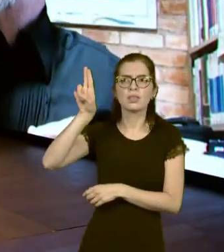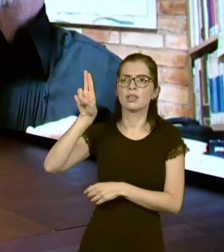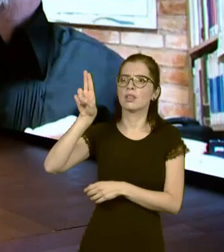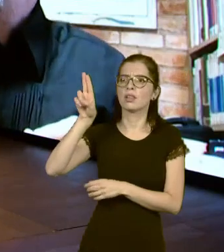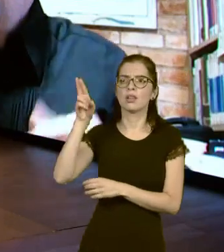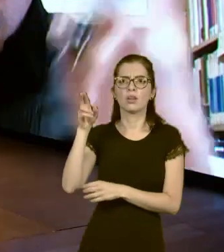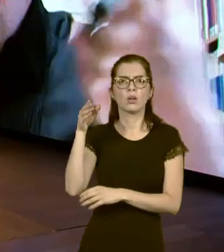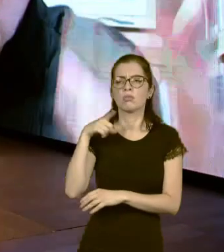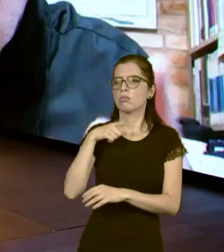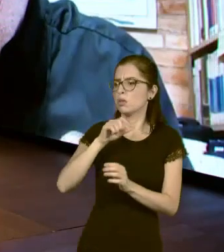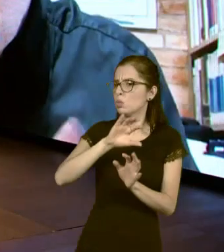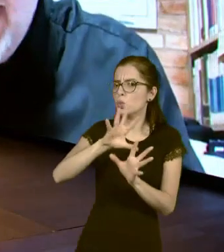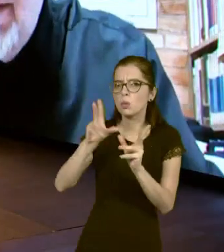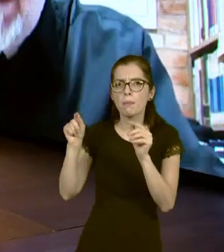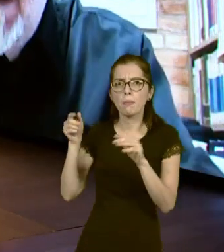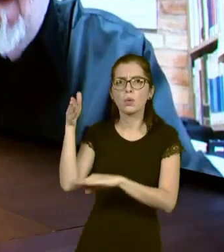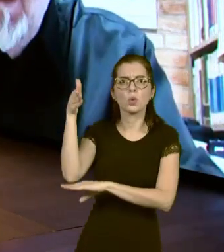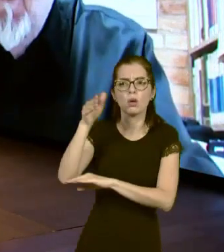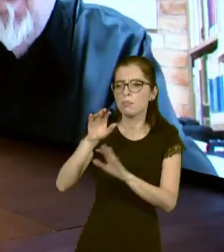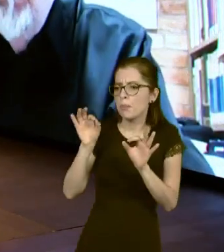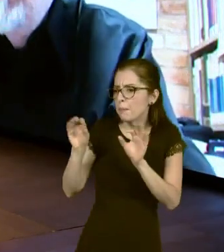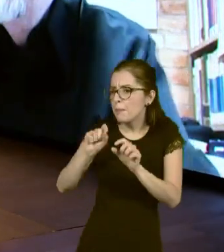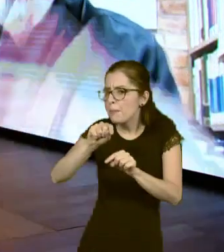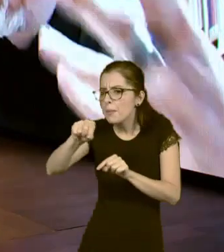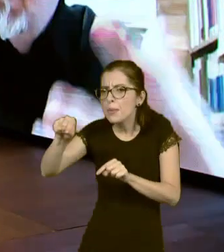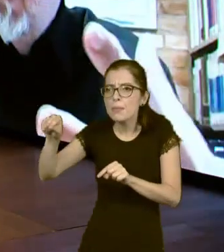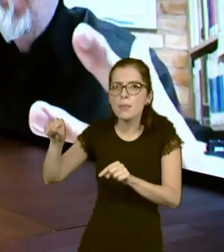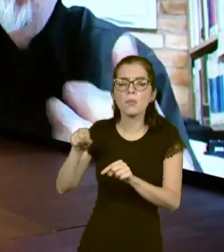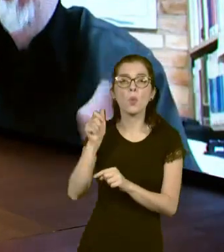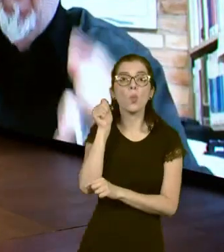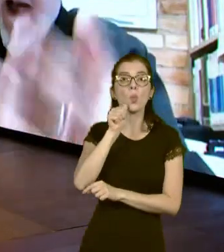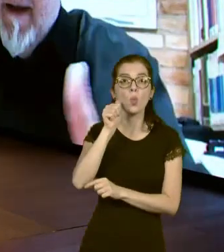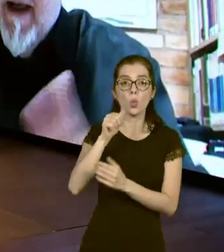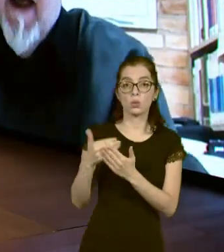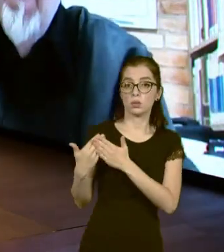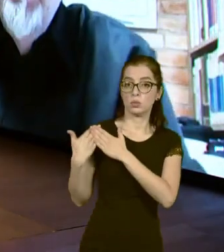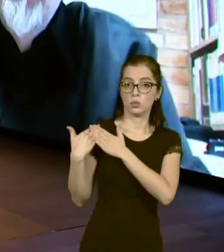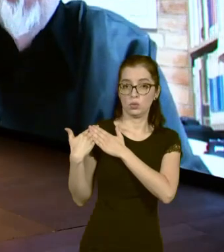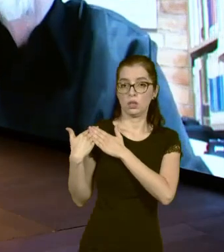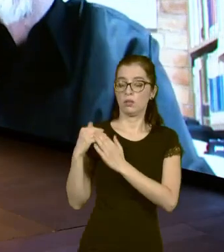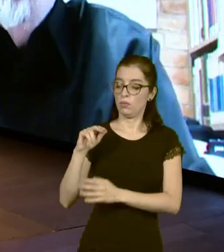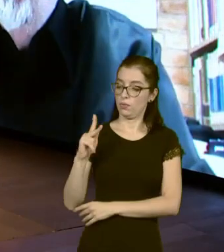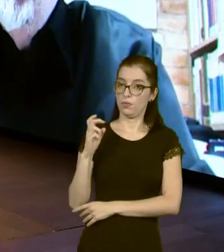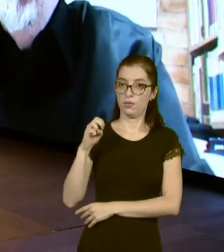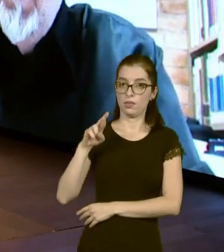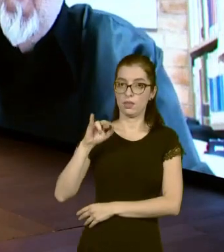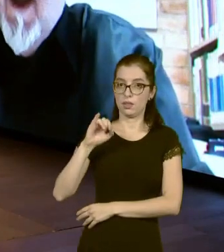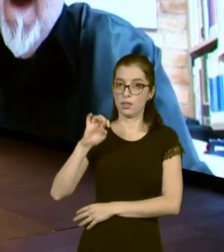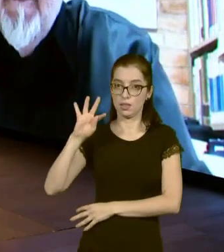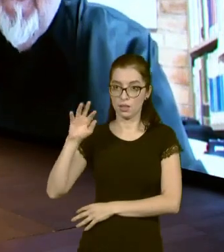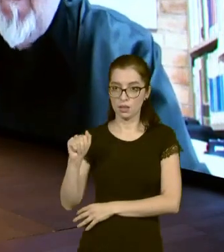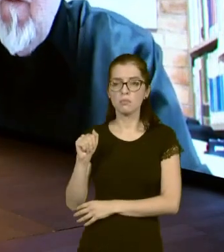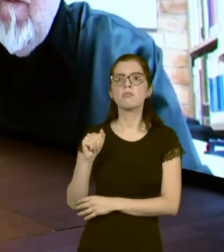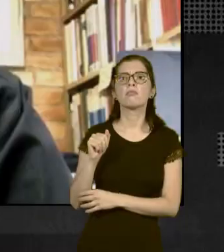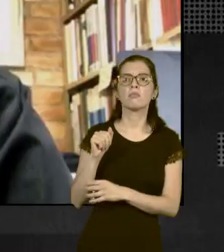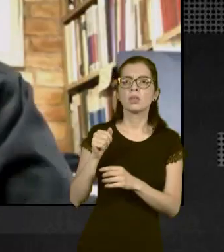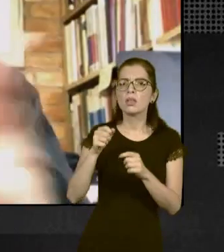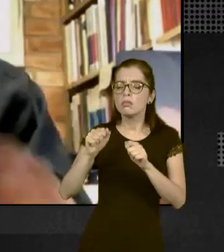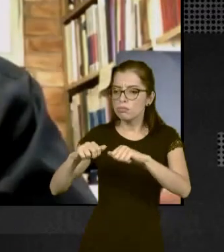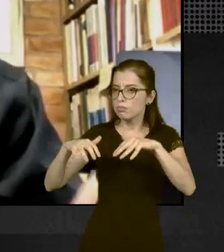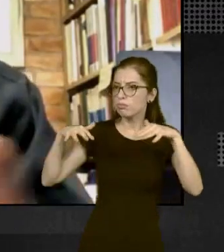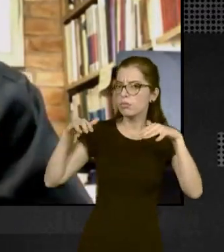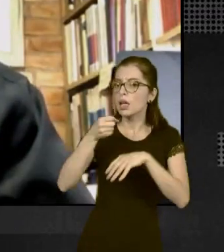e a Madame Morrinot levantou-se, foi no microfone e disse: olha,